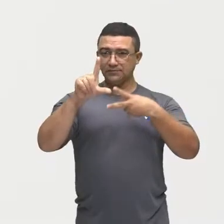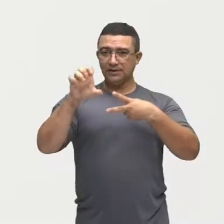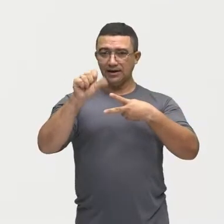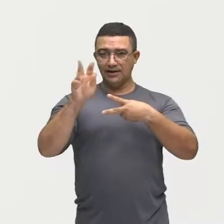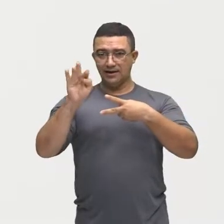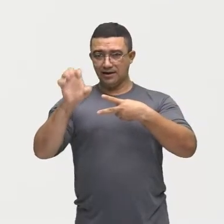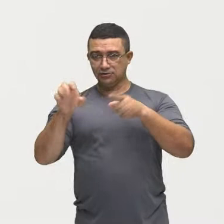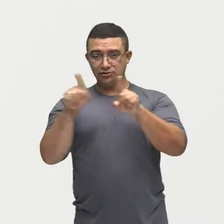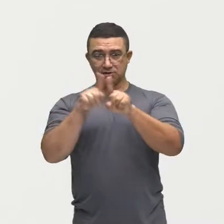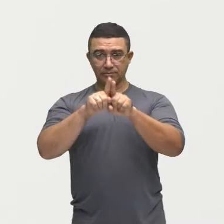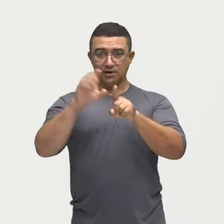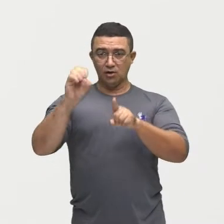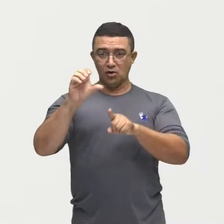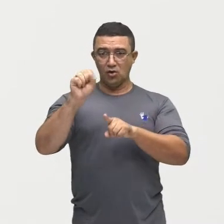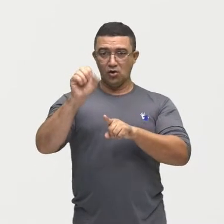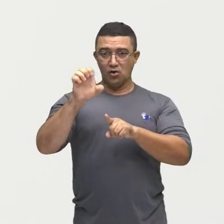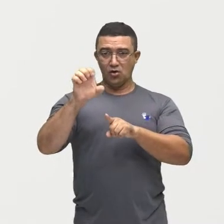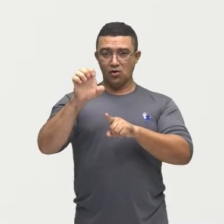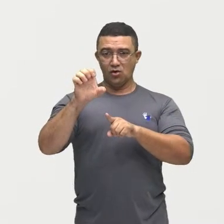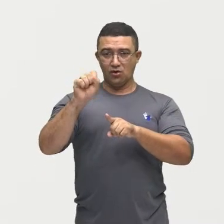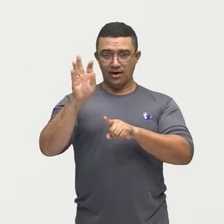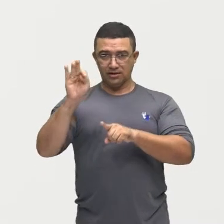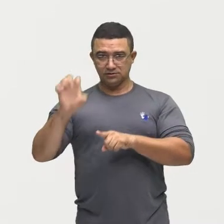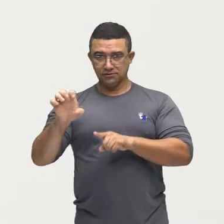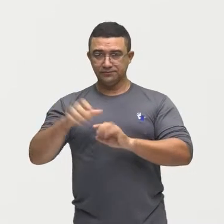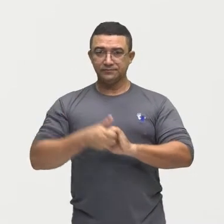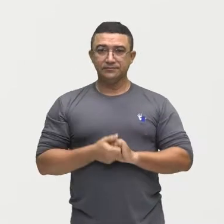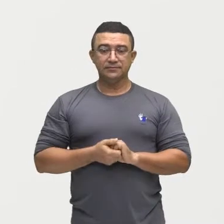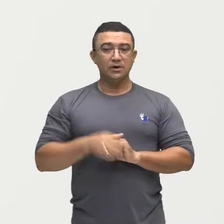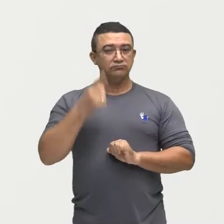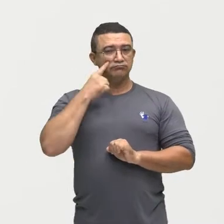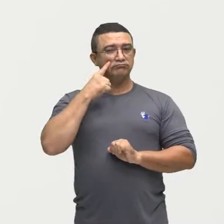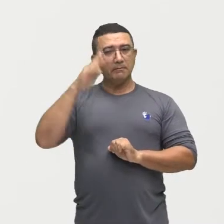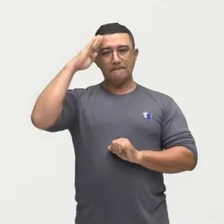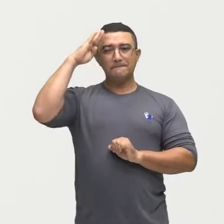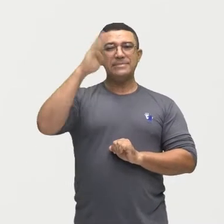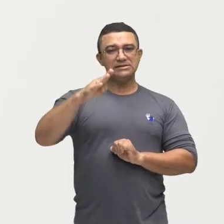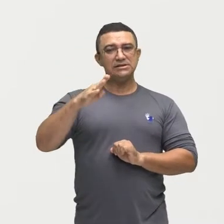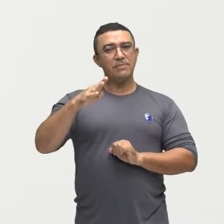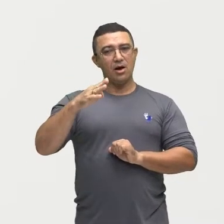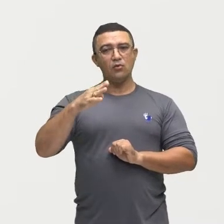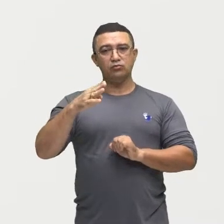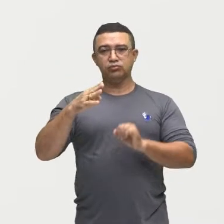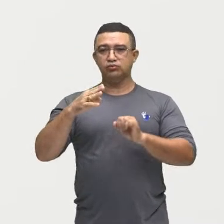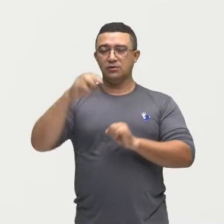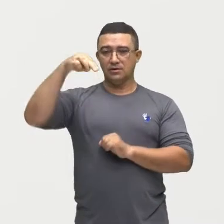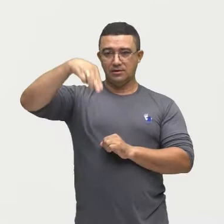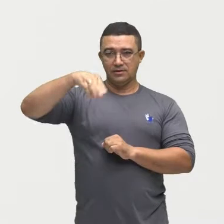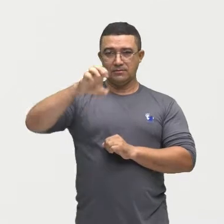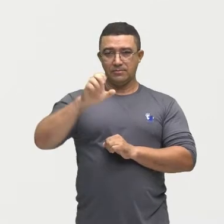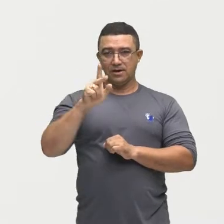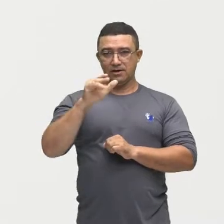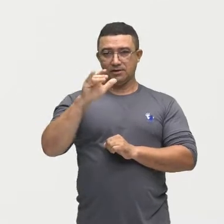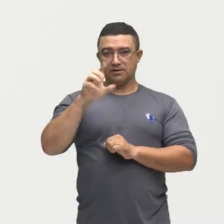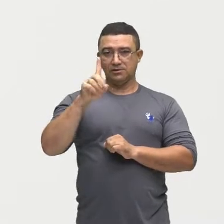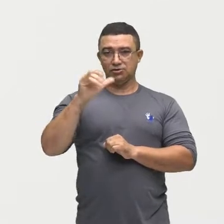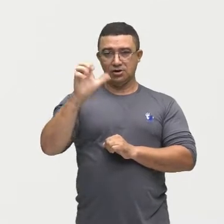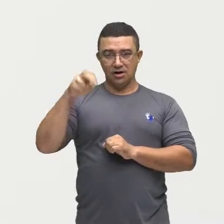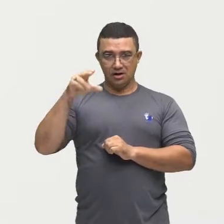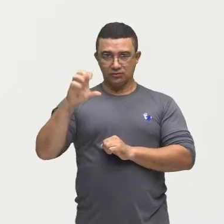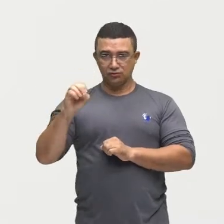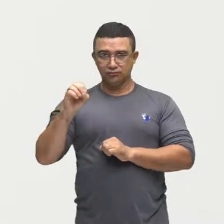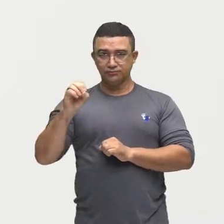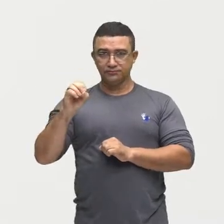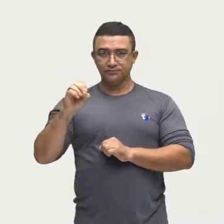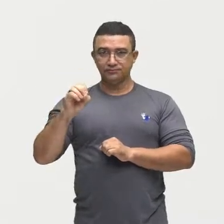aí na imagem, aqui a gente tem o nosso principal meridiano, que é o meridiano de Greenwich.